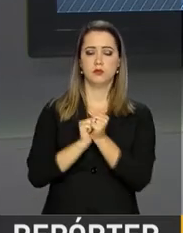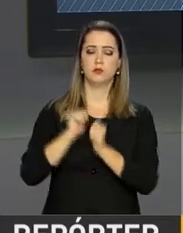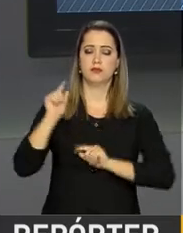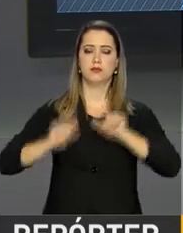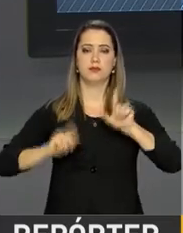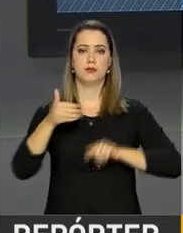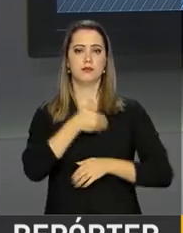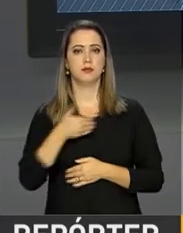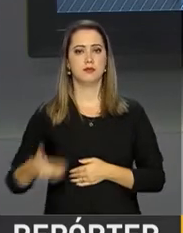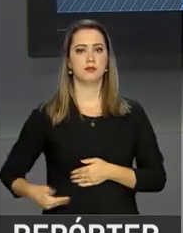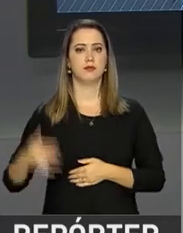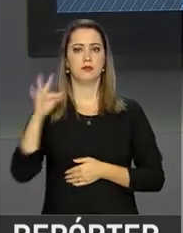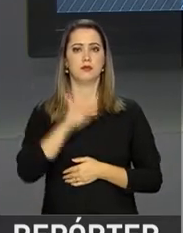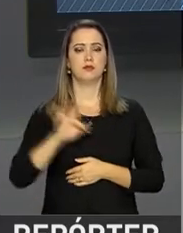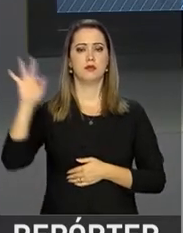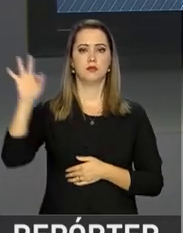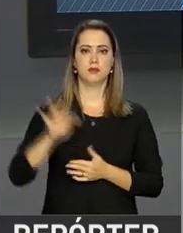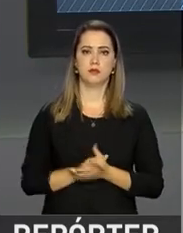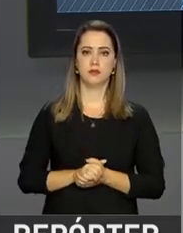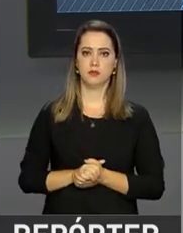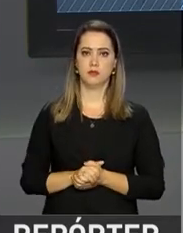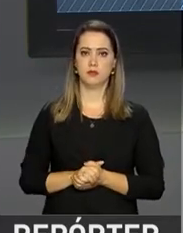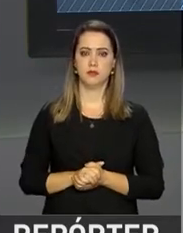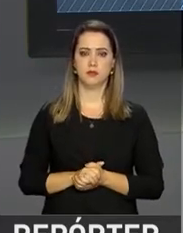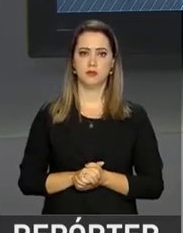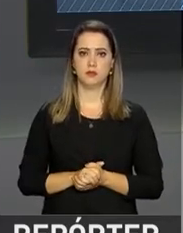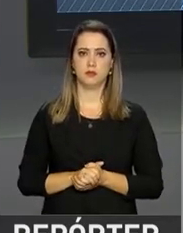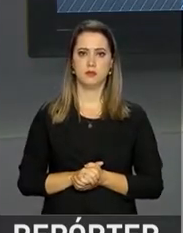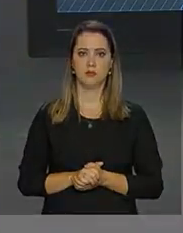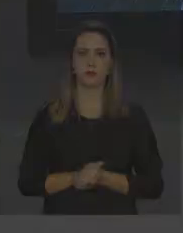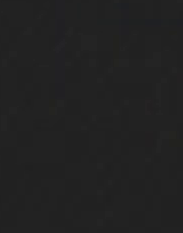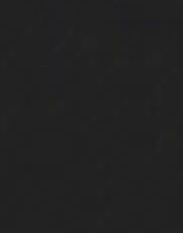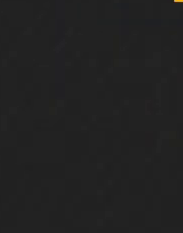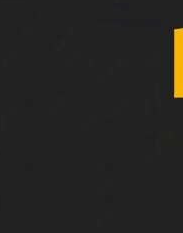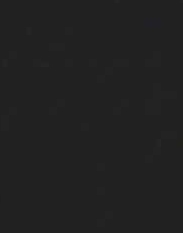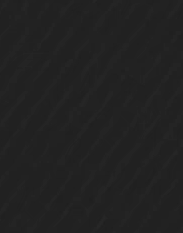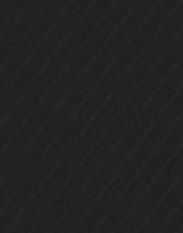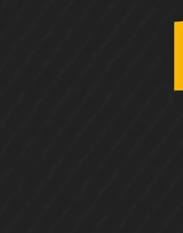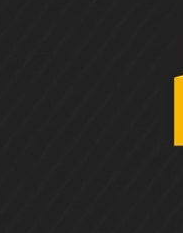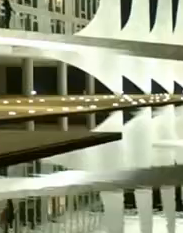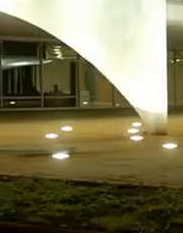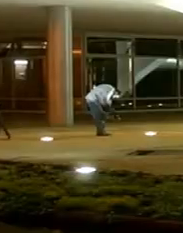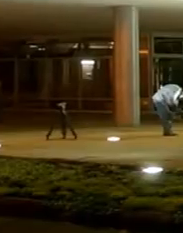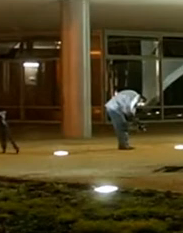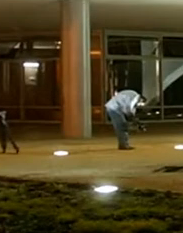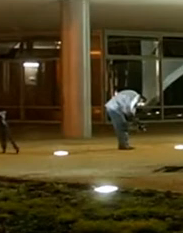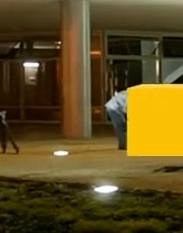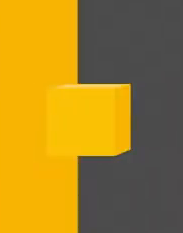Continue com a gente aqui na NBR, a TV do Governo Federal. We'll be right back.